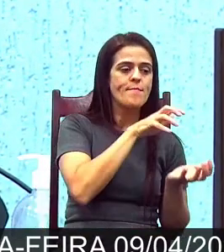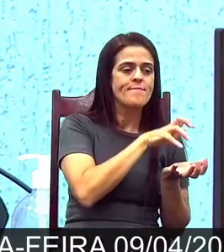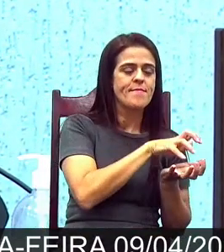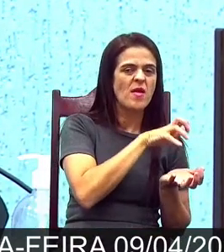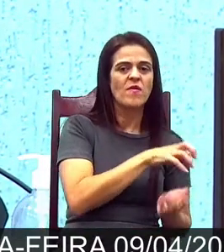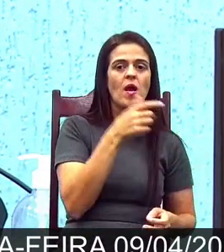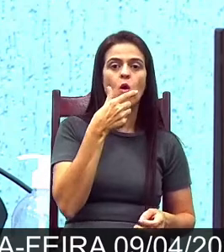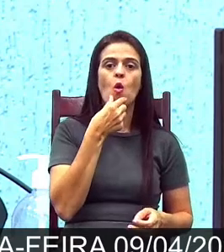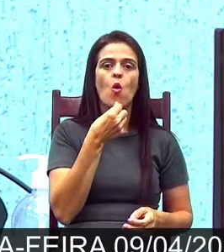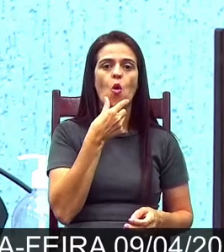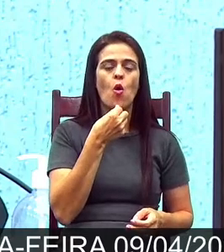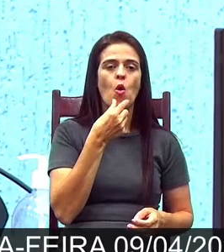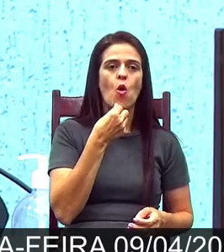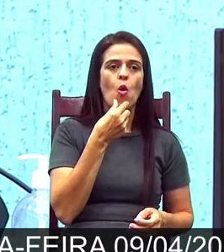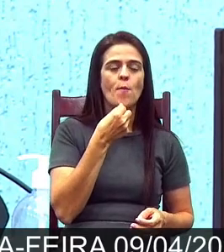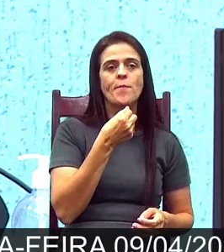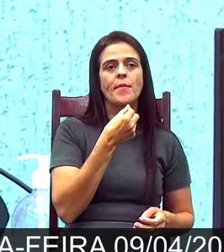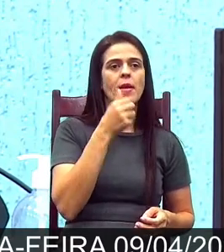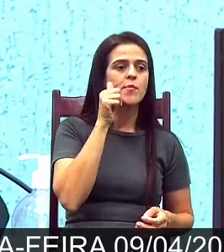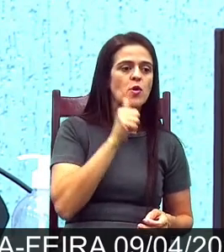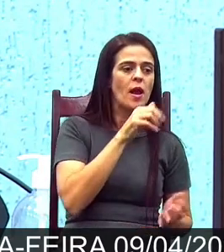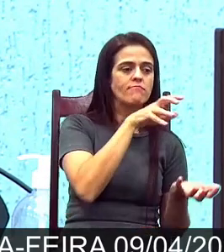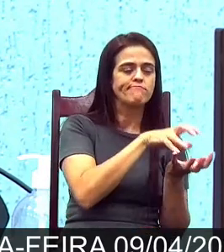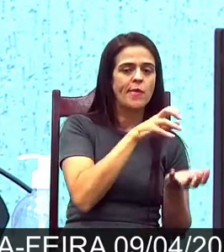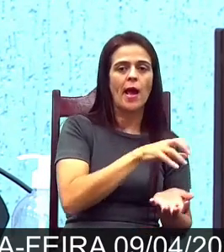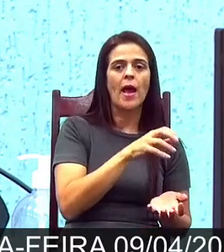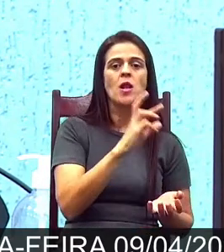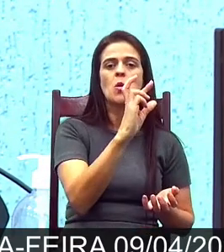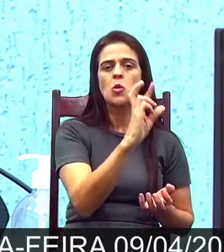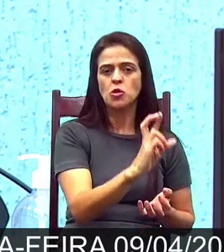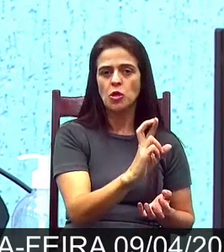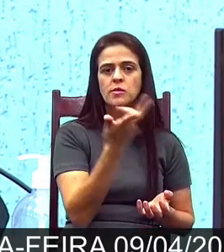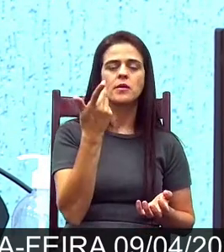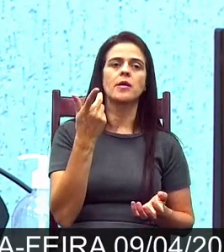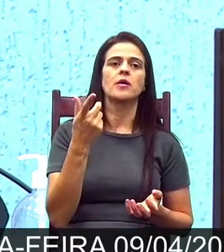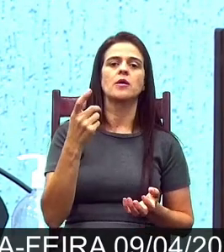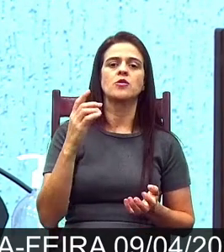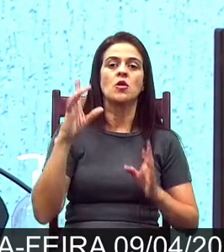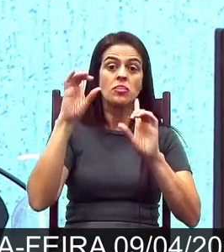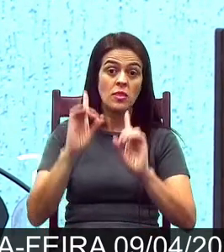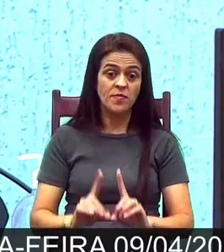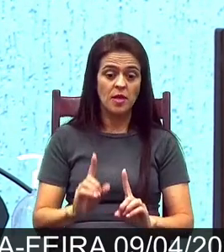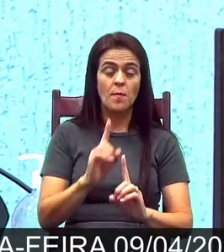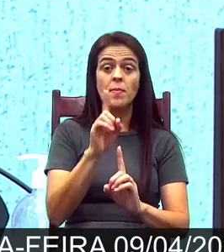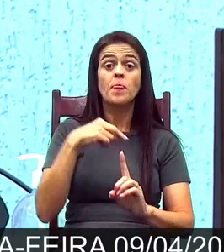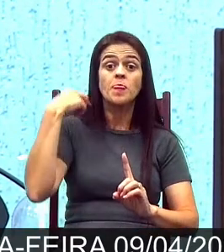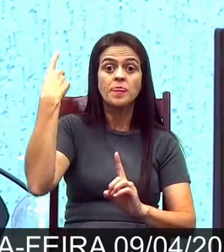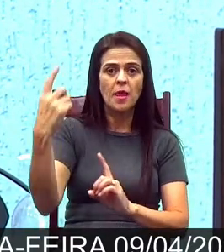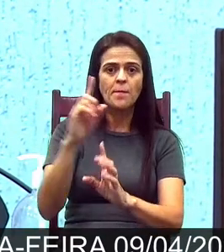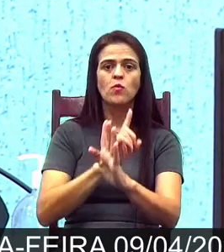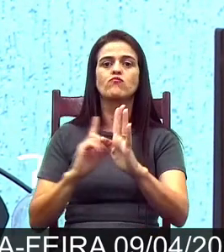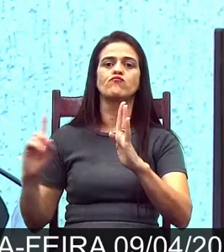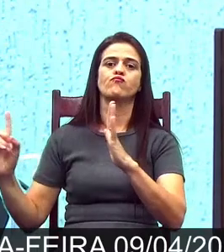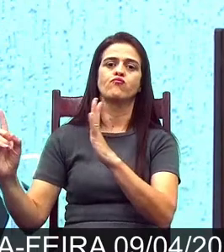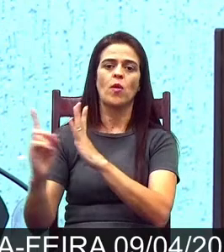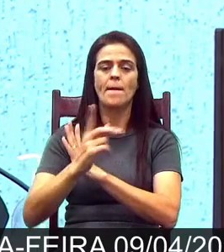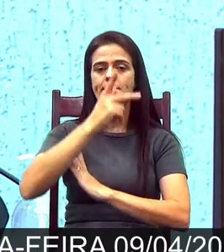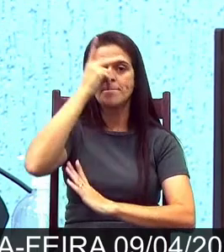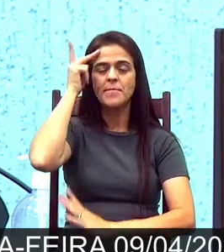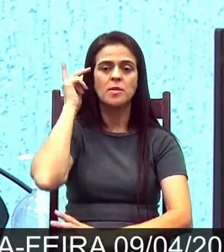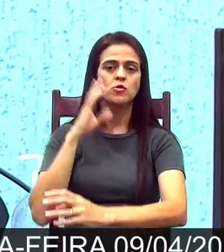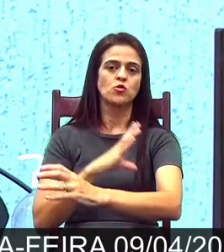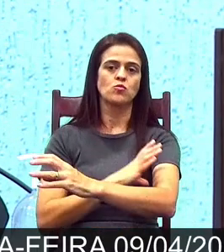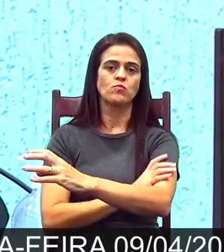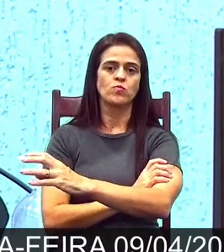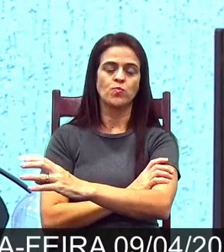colo e deficiente. Parágrafo 2º. Será obrigatório ao doador apresentar comprovante de doação de sangue, sendo que para